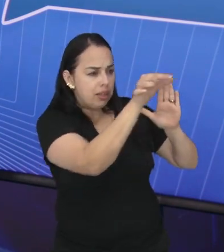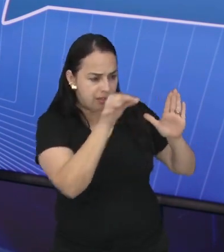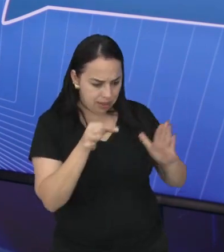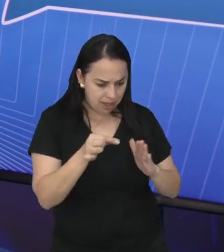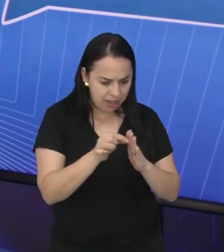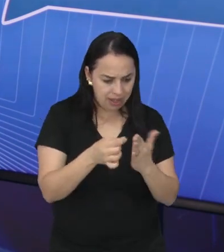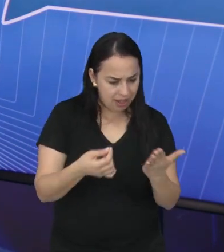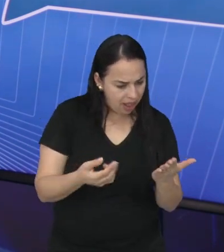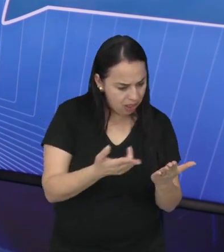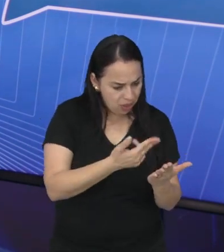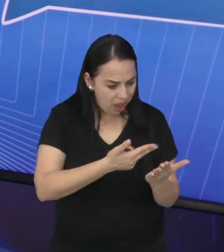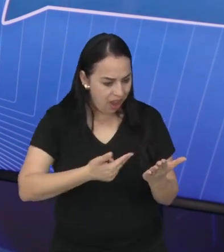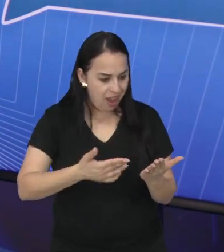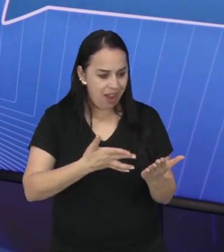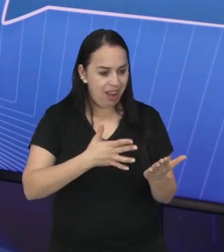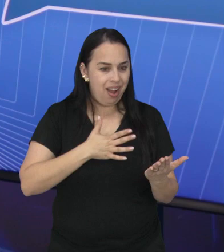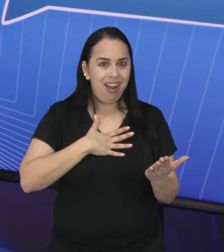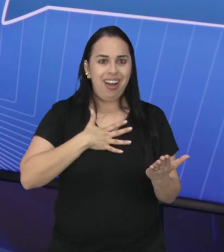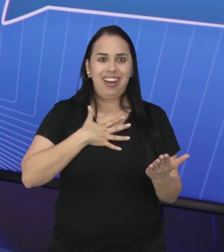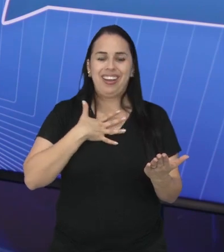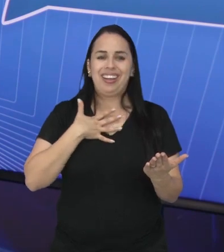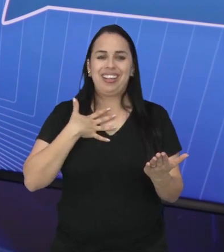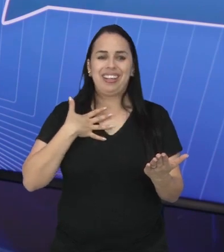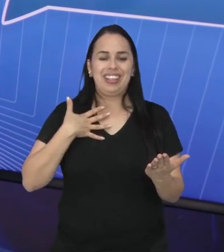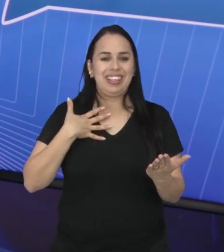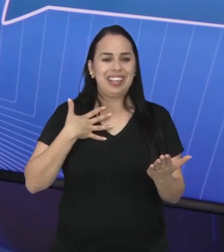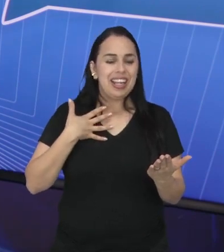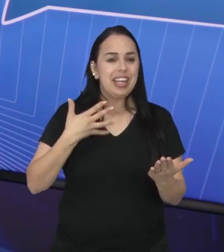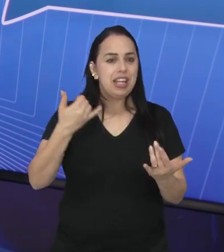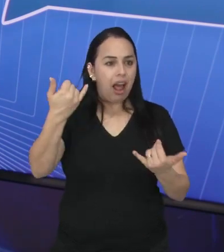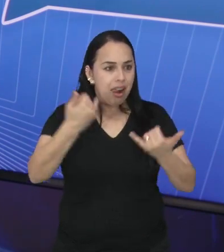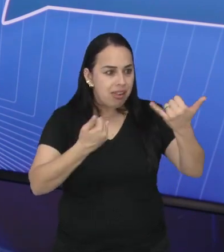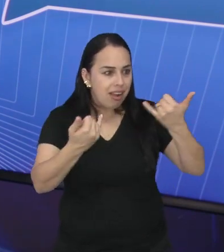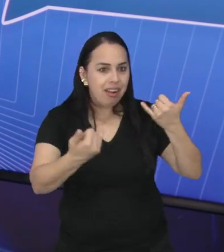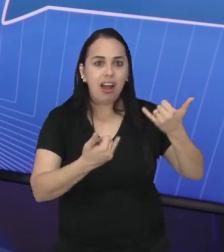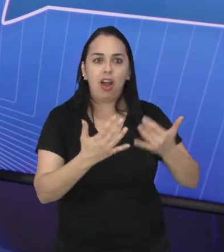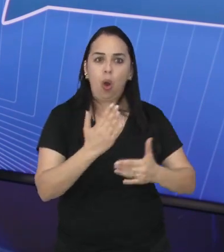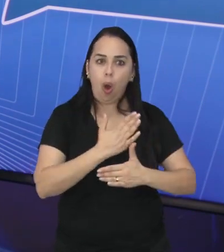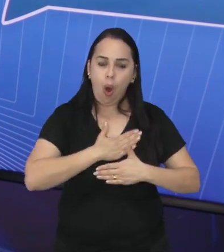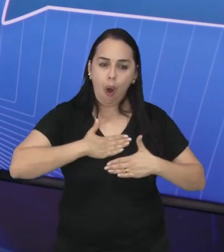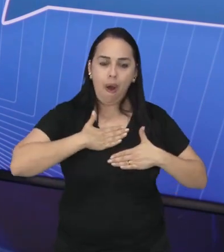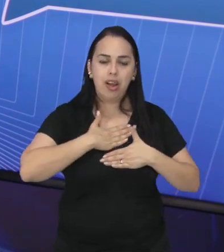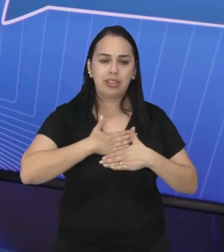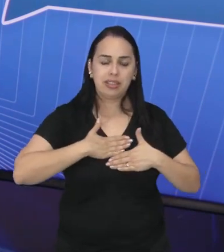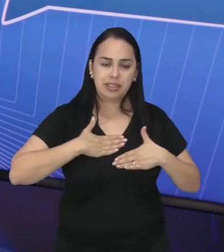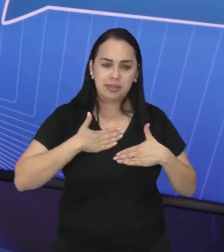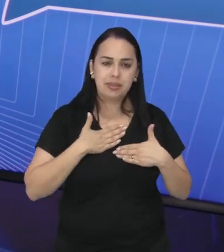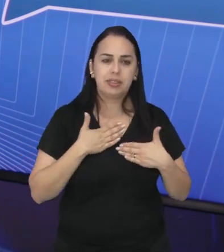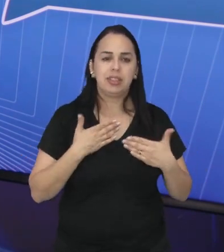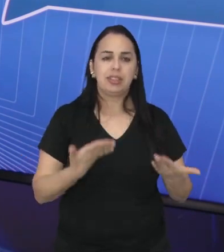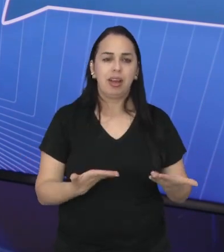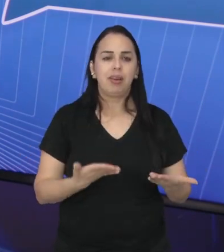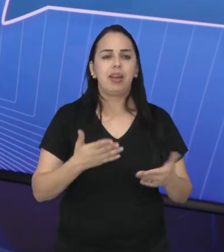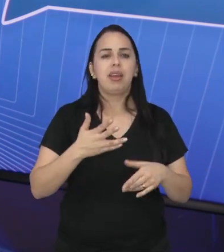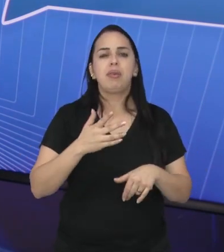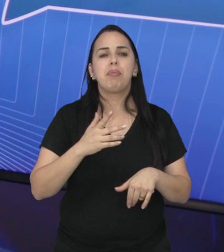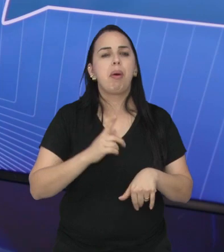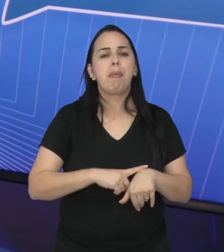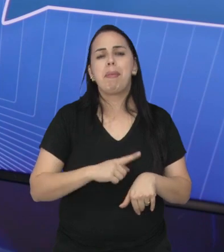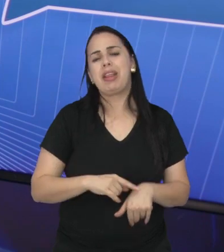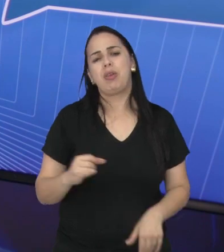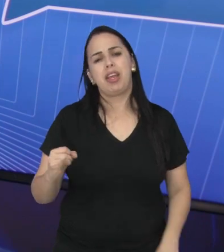livrinhos, elas encantam com as imagens, elas gostam de ouvir as histórias, então, esse